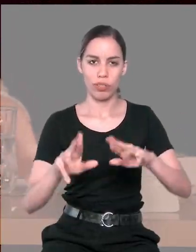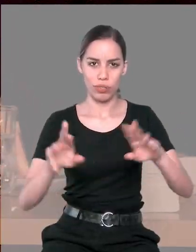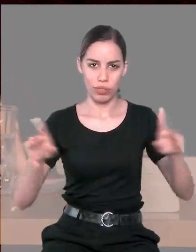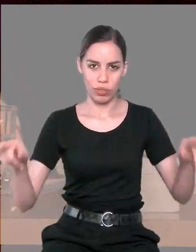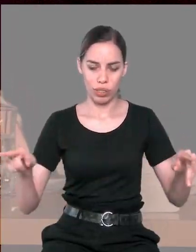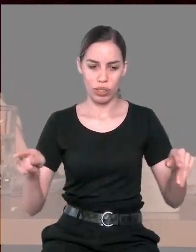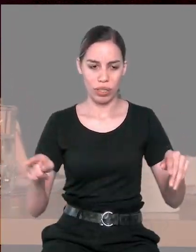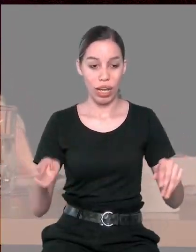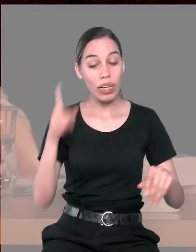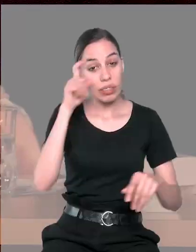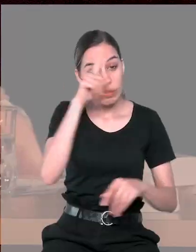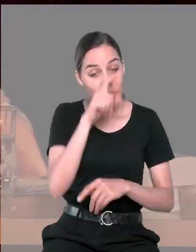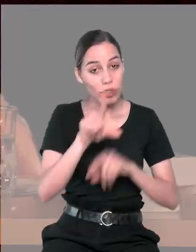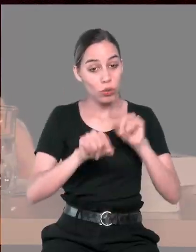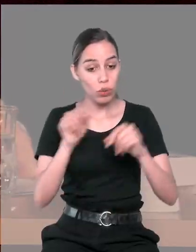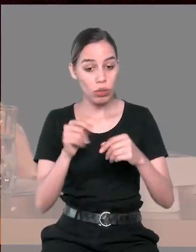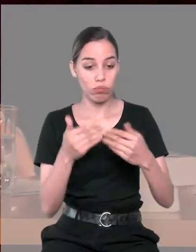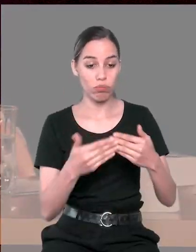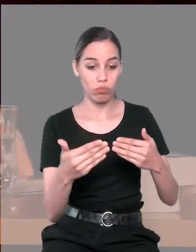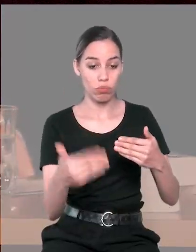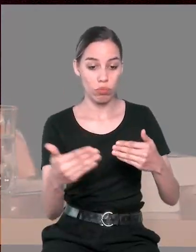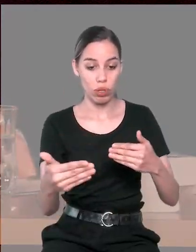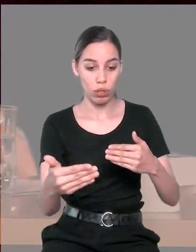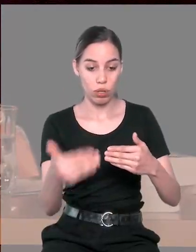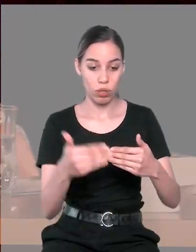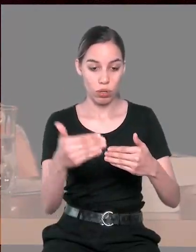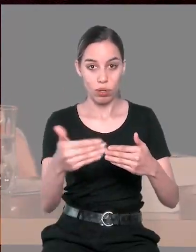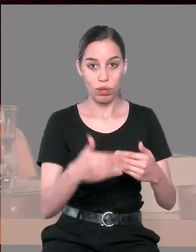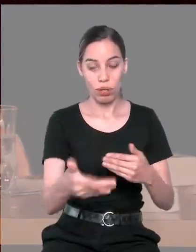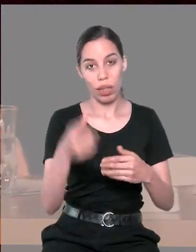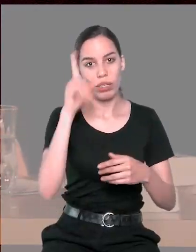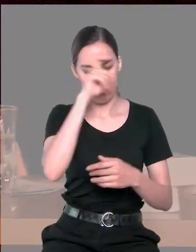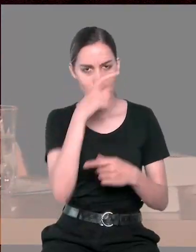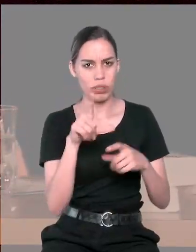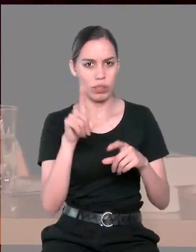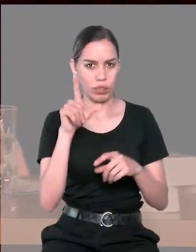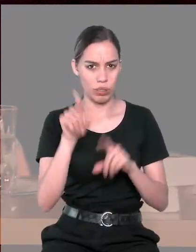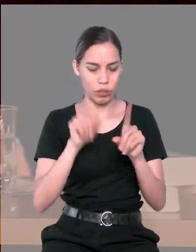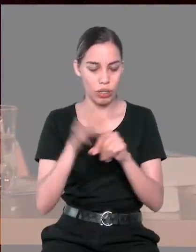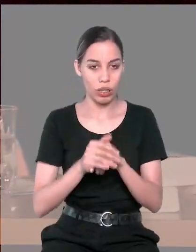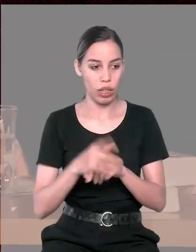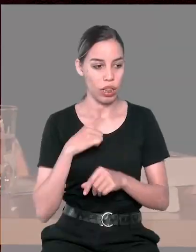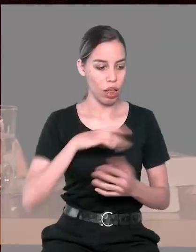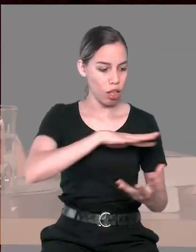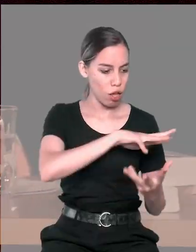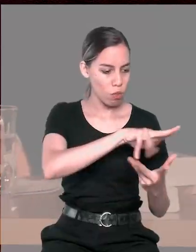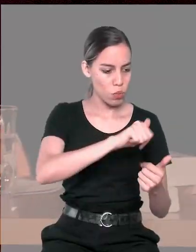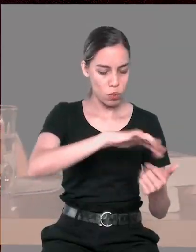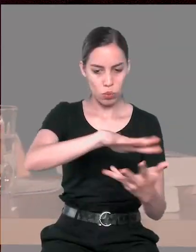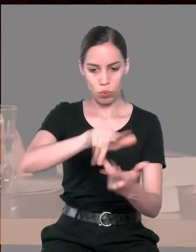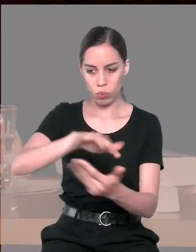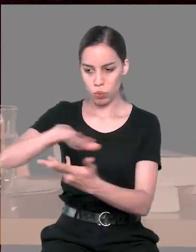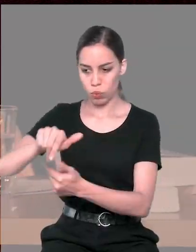difícil é escolher entre diferentes lógicas possíveis. Você não tem um mundo sensível, você tem muitos